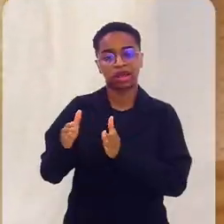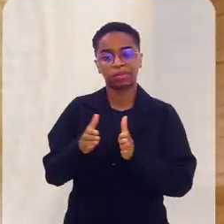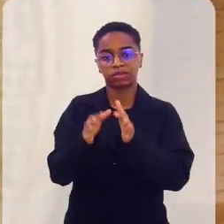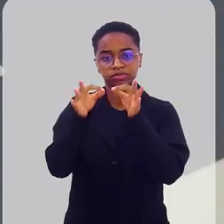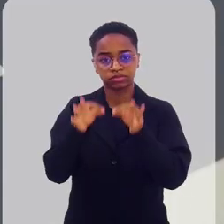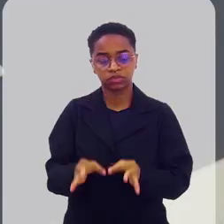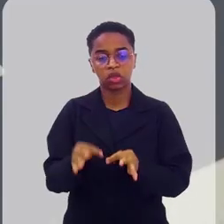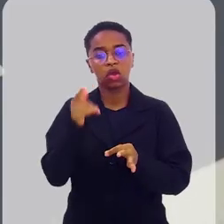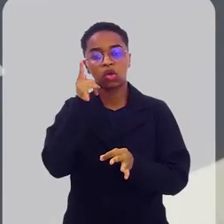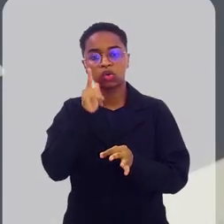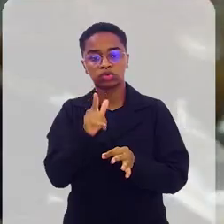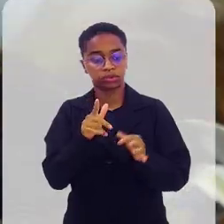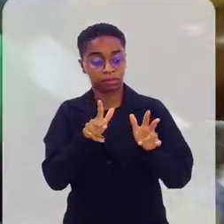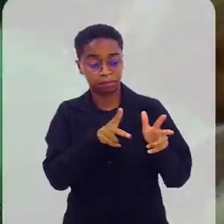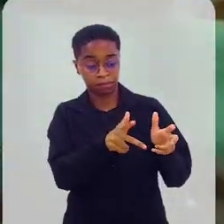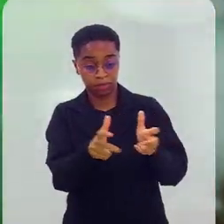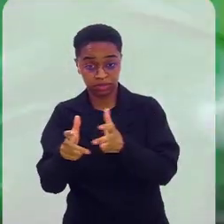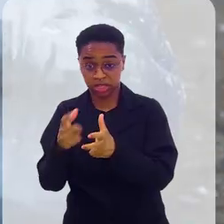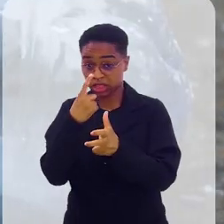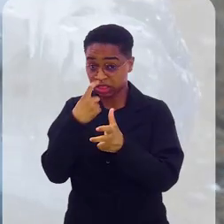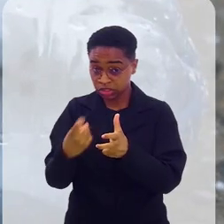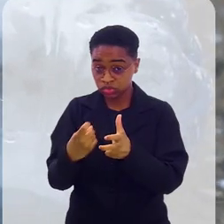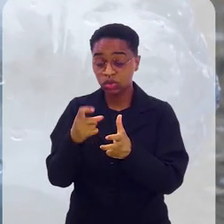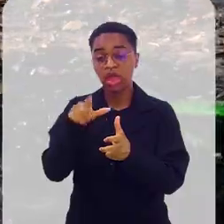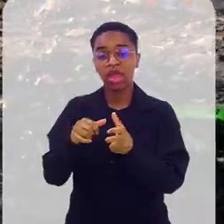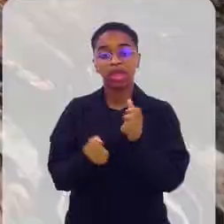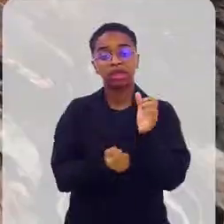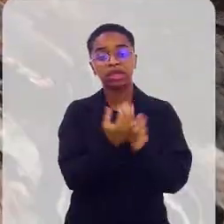que olhe para o lixo como